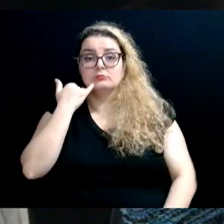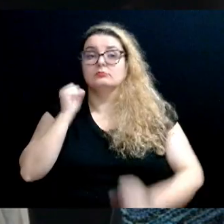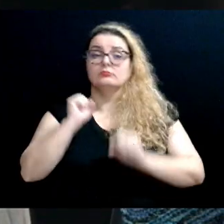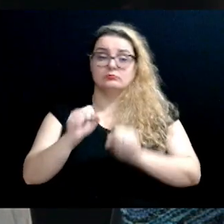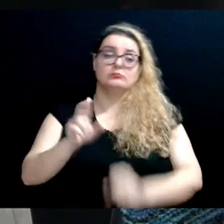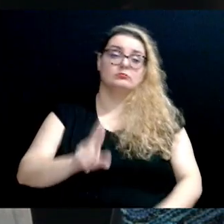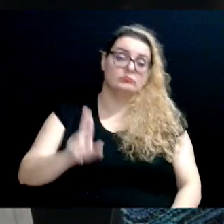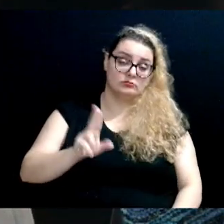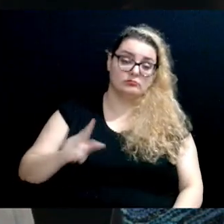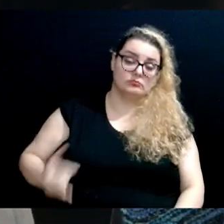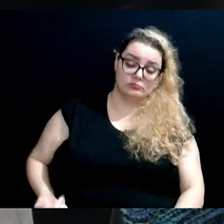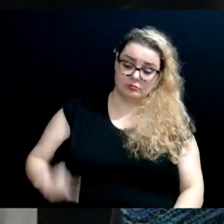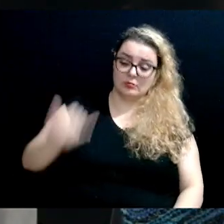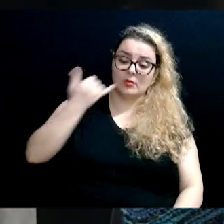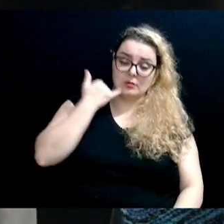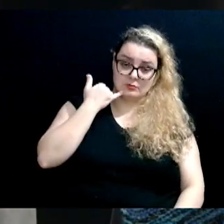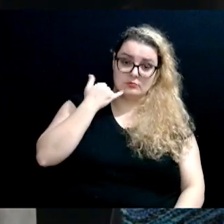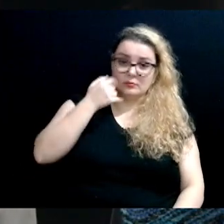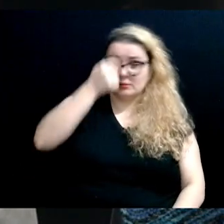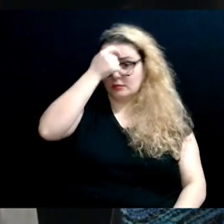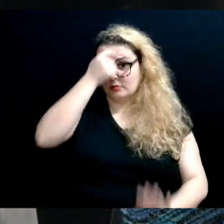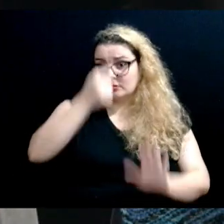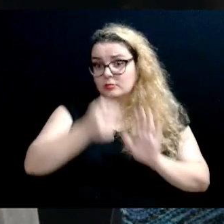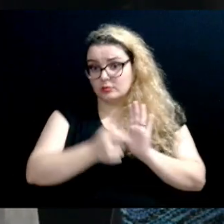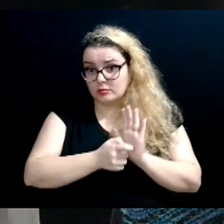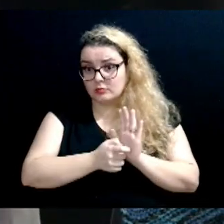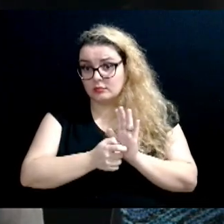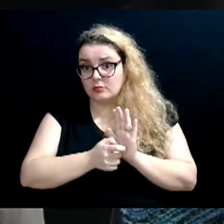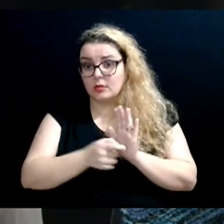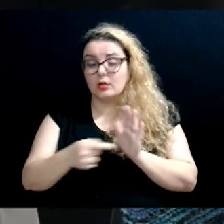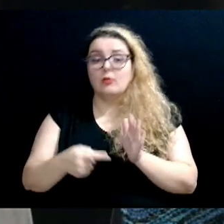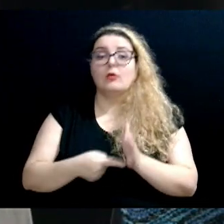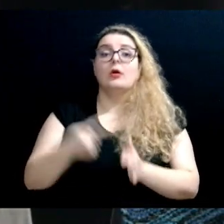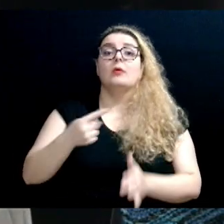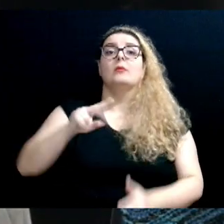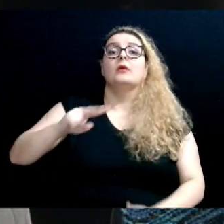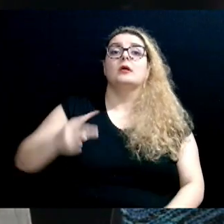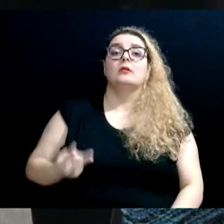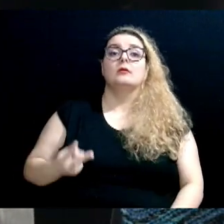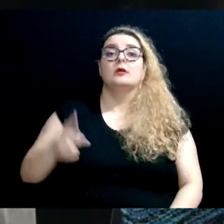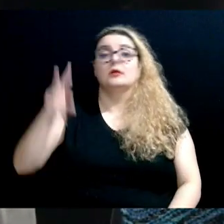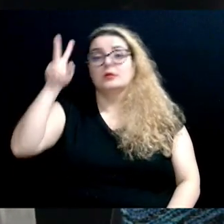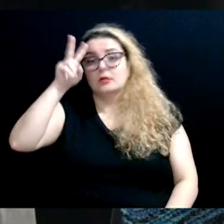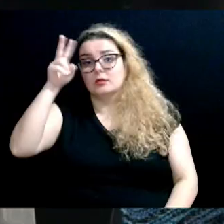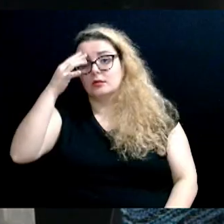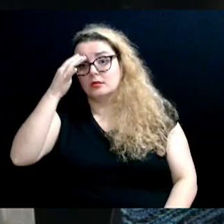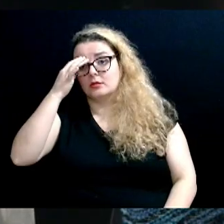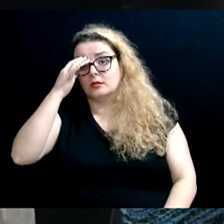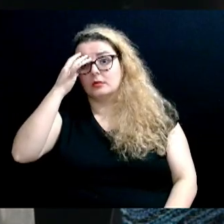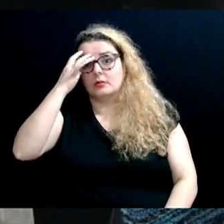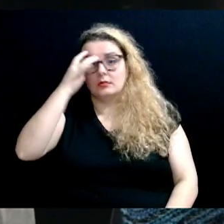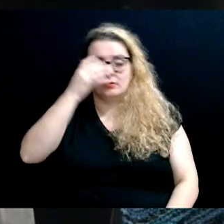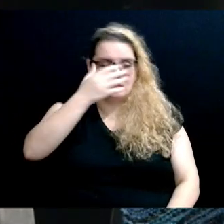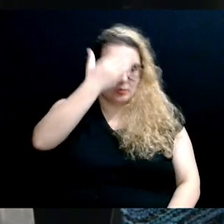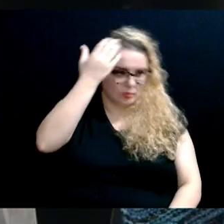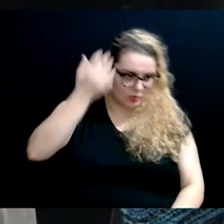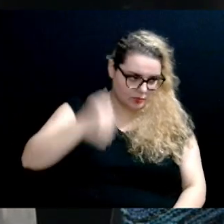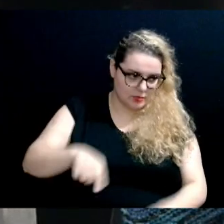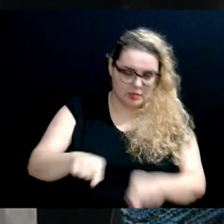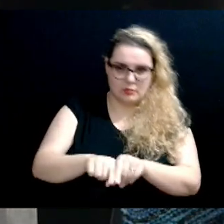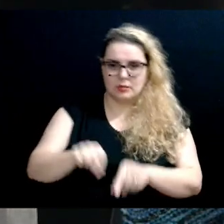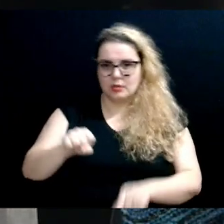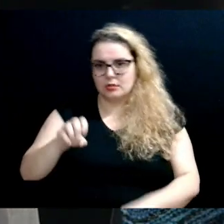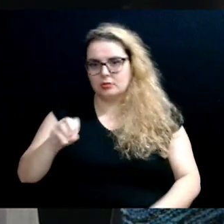inteligência artificial. E foi a primeira vez na história, Rúbia e Soraya, que a gente